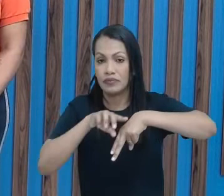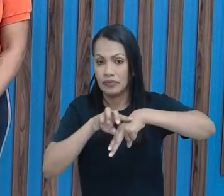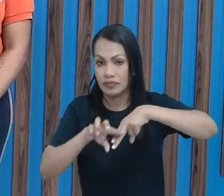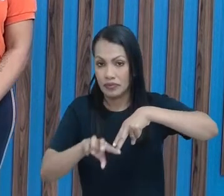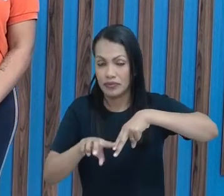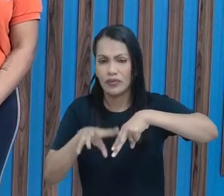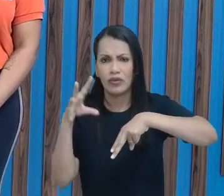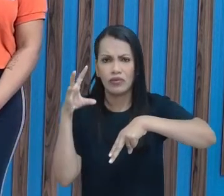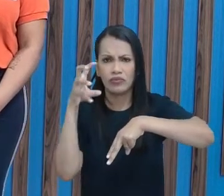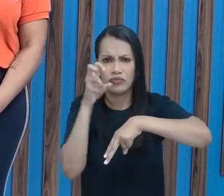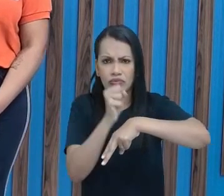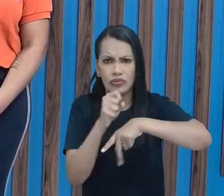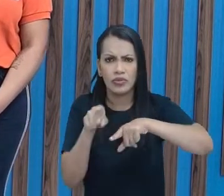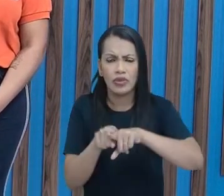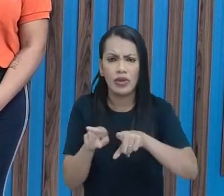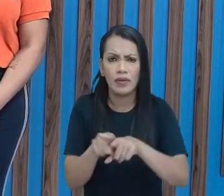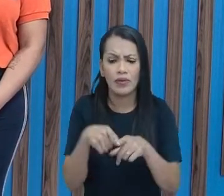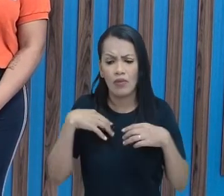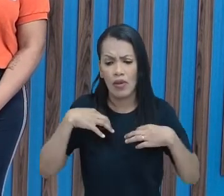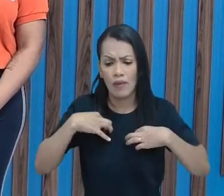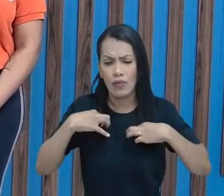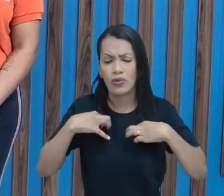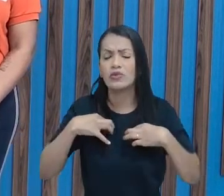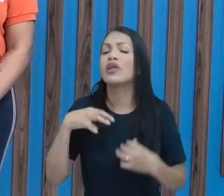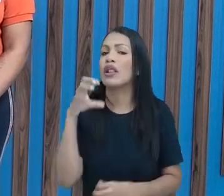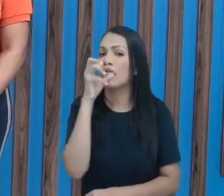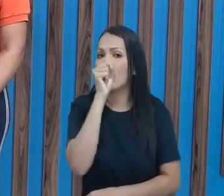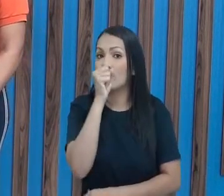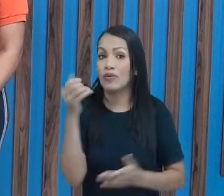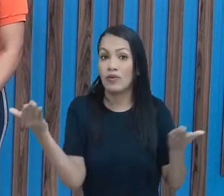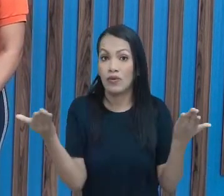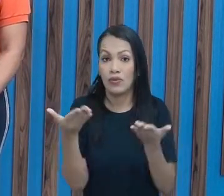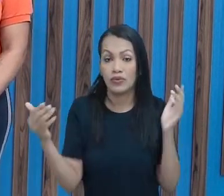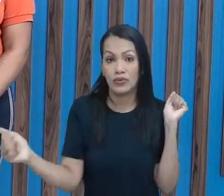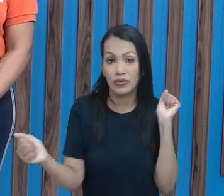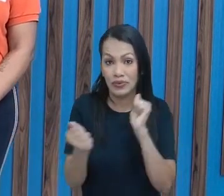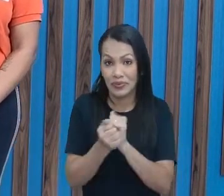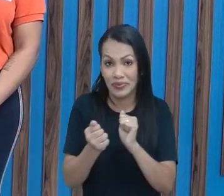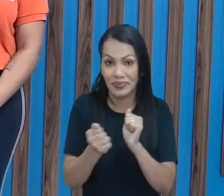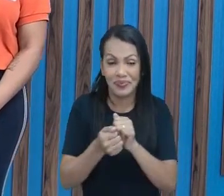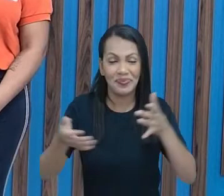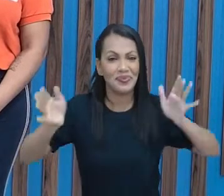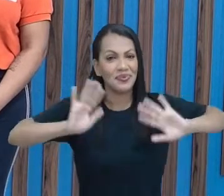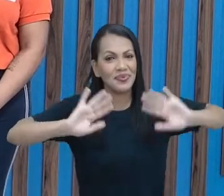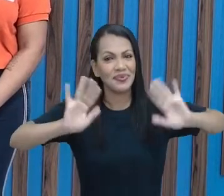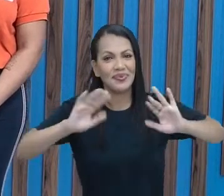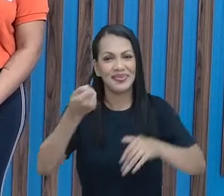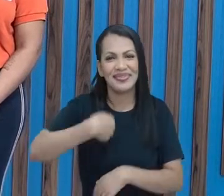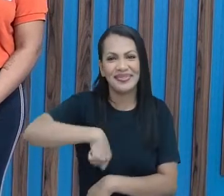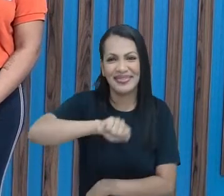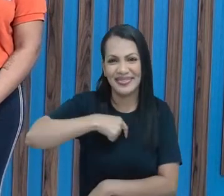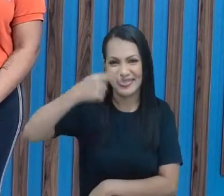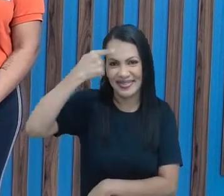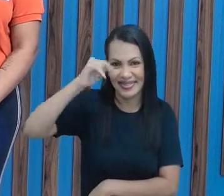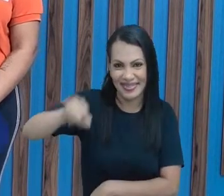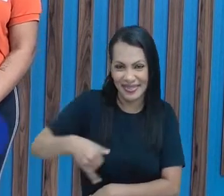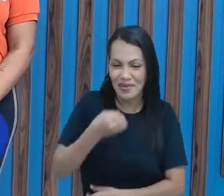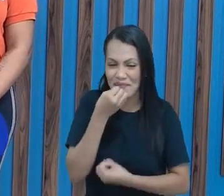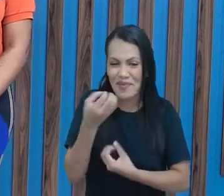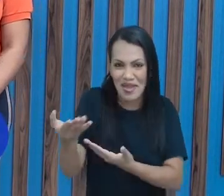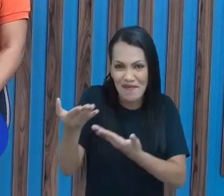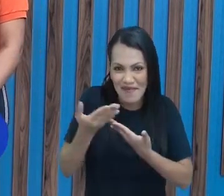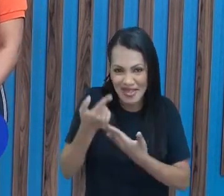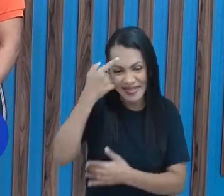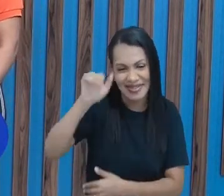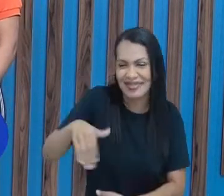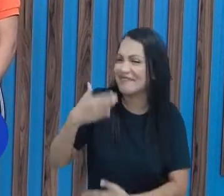escura e uma blusa laranja. Me acompanhando na aula de hoje, eu tenho a nossa querida intérprete de Libras, Jéssica. Seja muito bem-vinda, Jéssica.